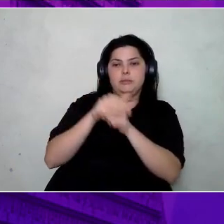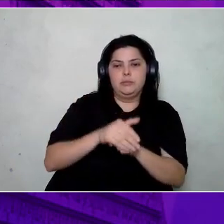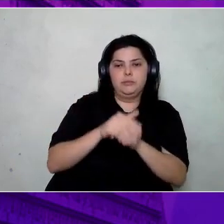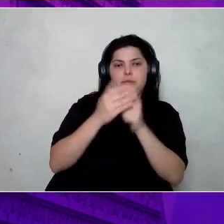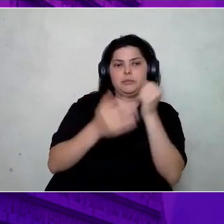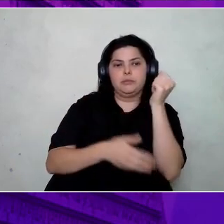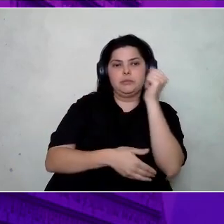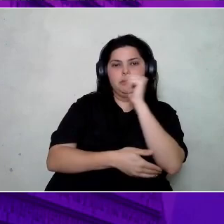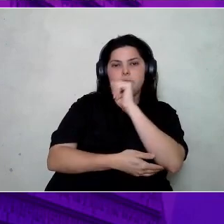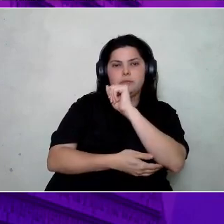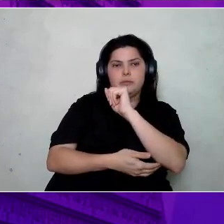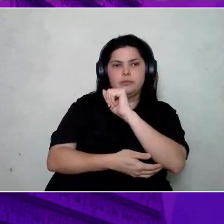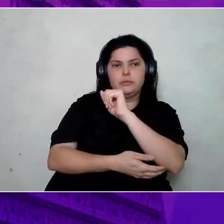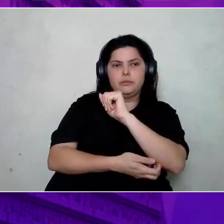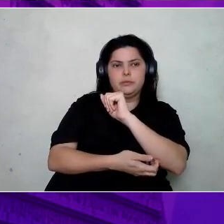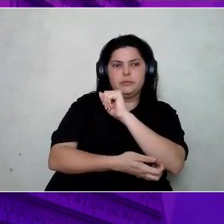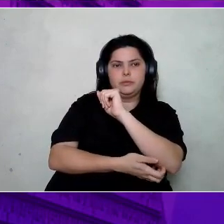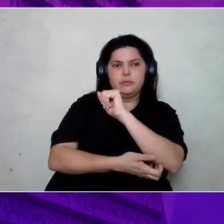perguntas,